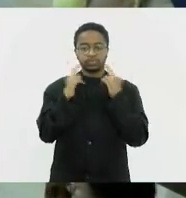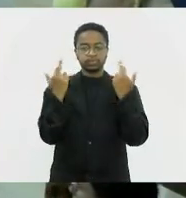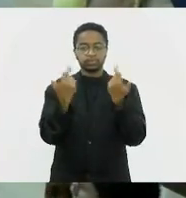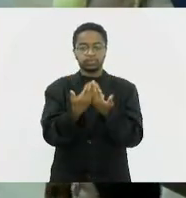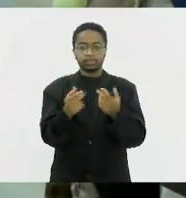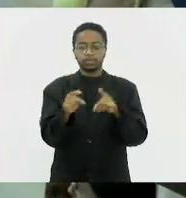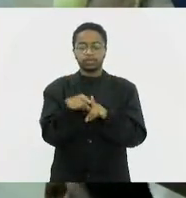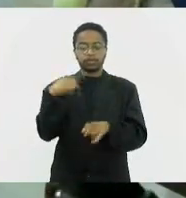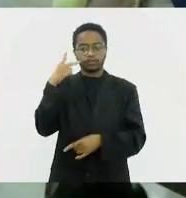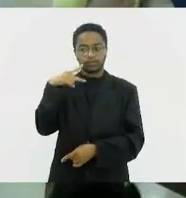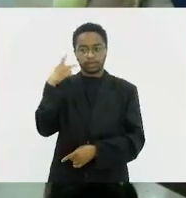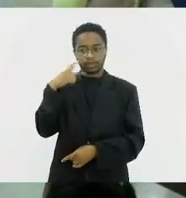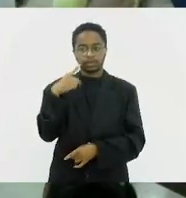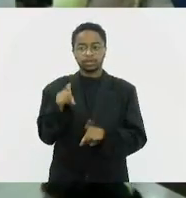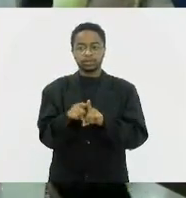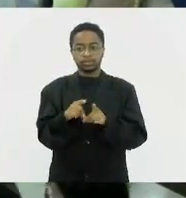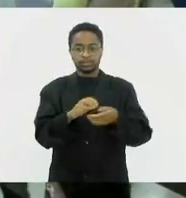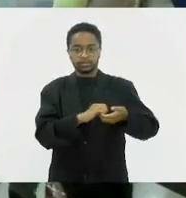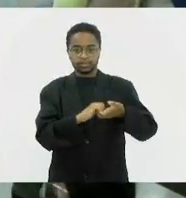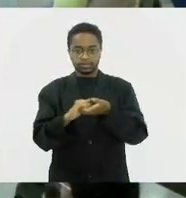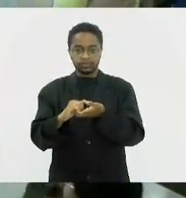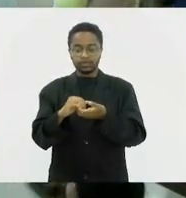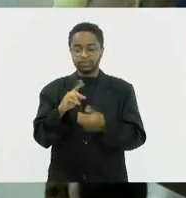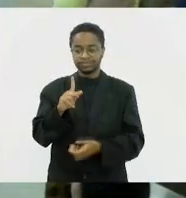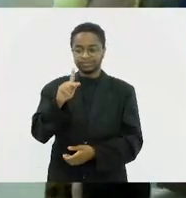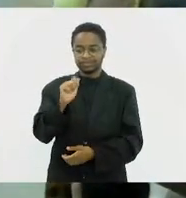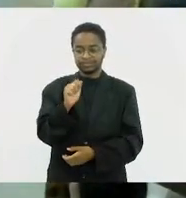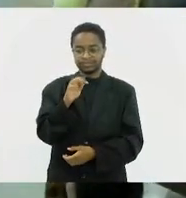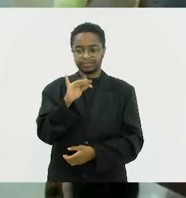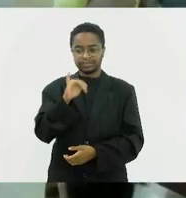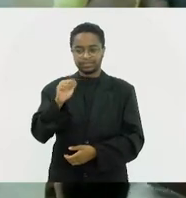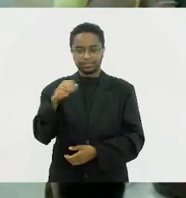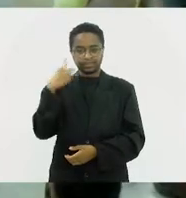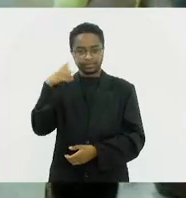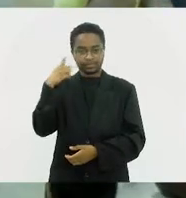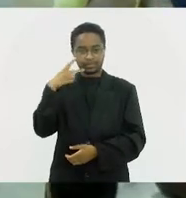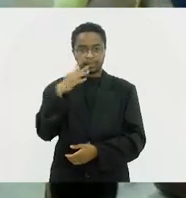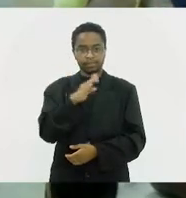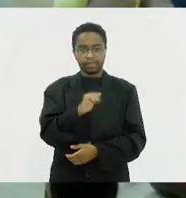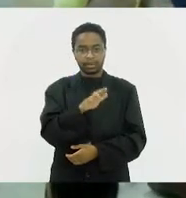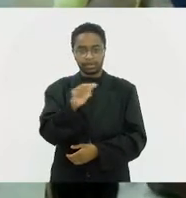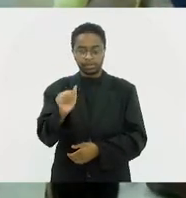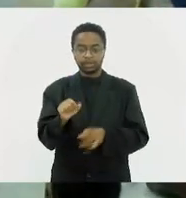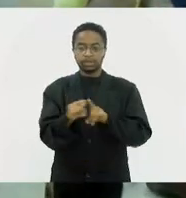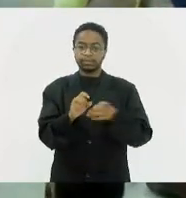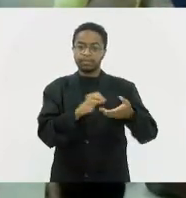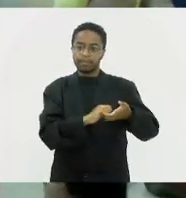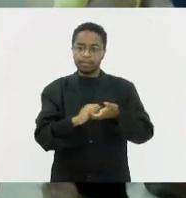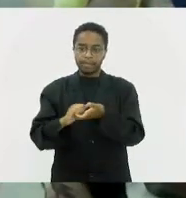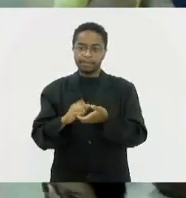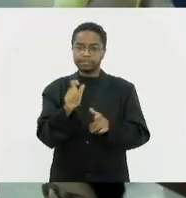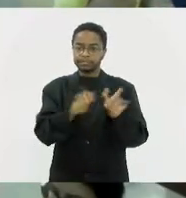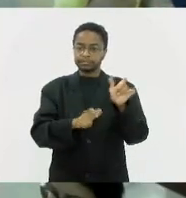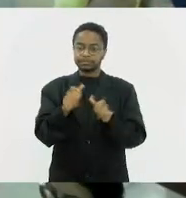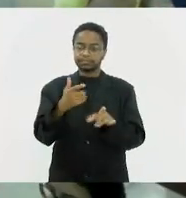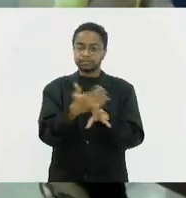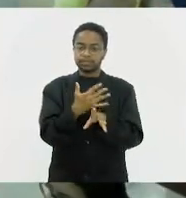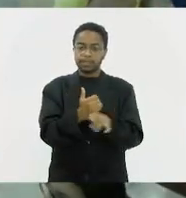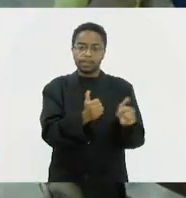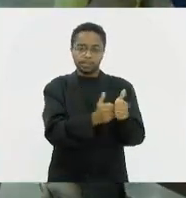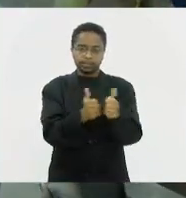e cumprimentando a Cátia, vereadora de Barra do Piraí. Eu cumprimento aos vereadores das cidades vizinhas, sejam